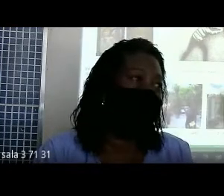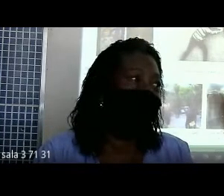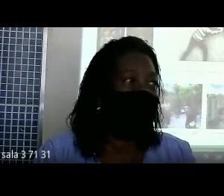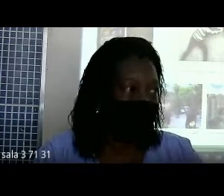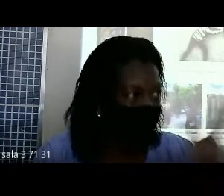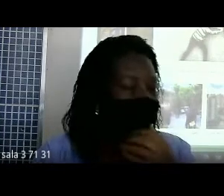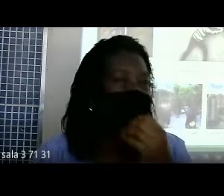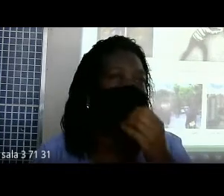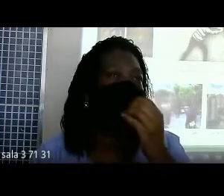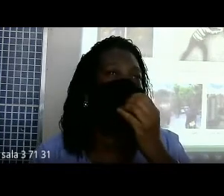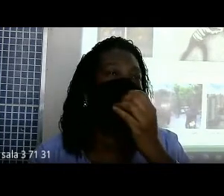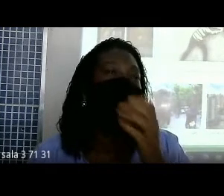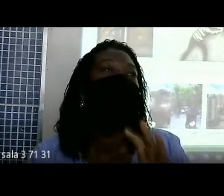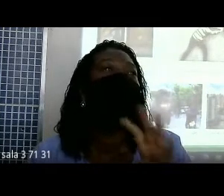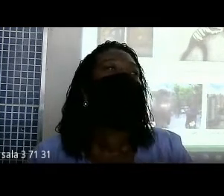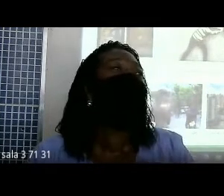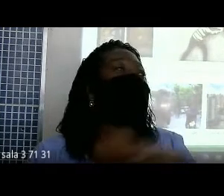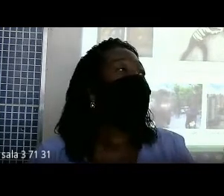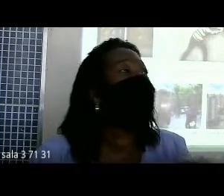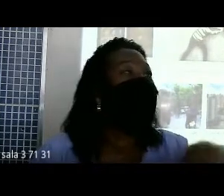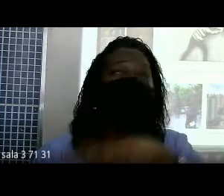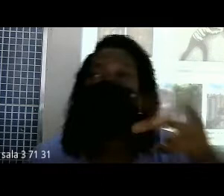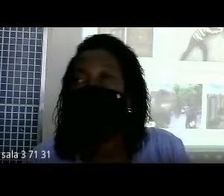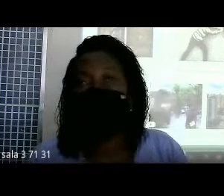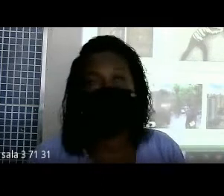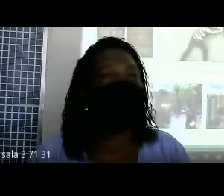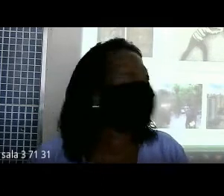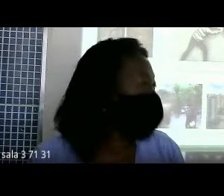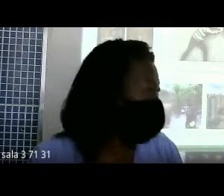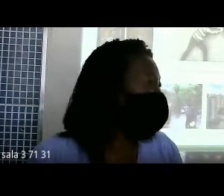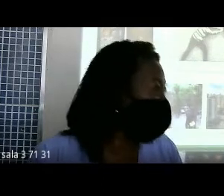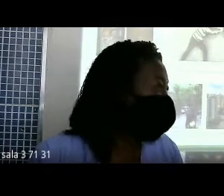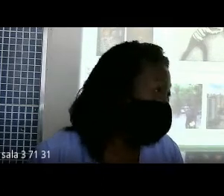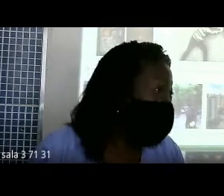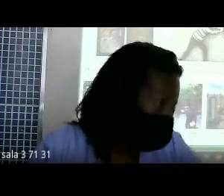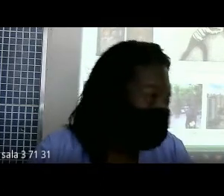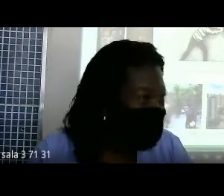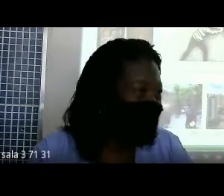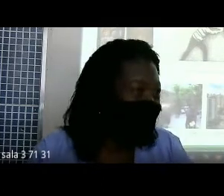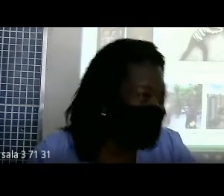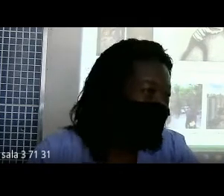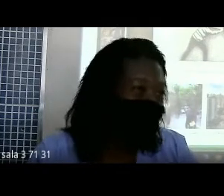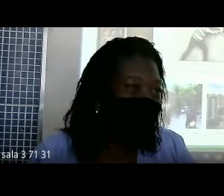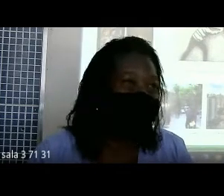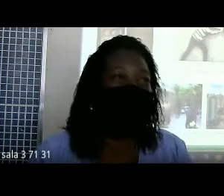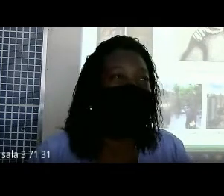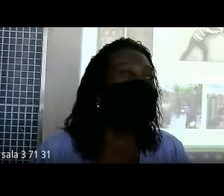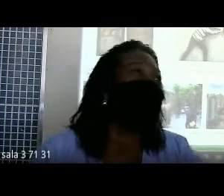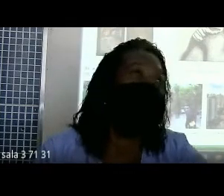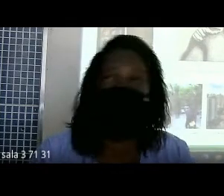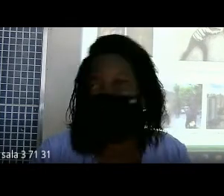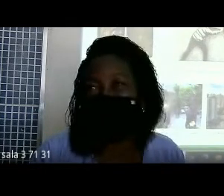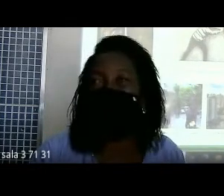na madrugada pegá-lo, né? Quem é Banksy aqui? Você acha que alguém ia dizer, se ele fosse, né, tivesse ali no meio, ia